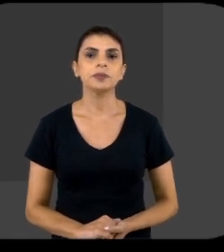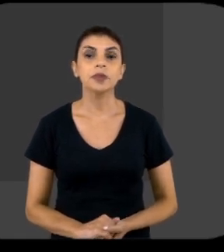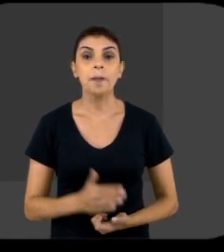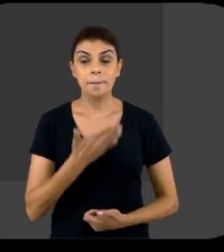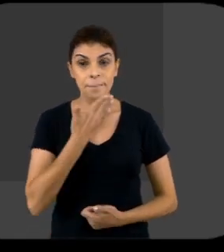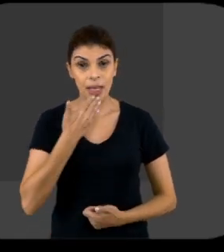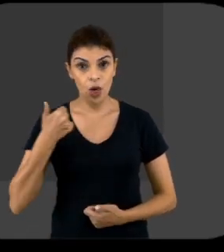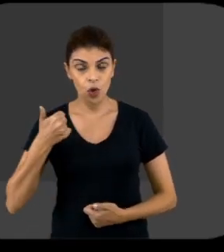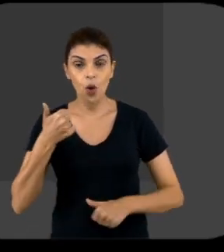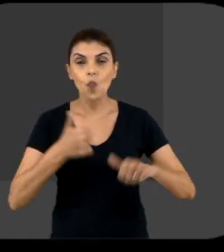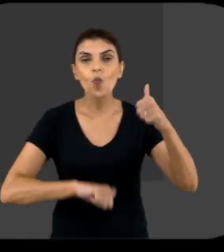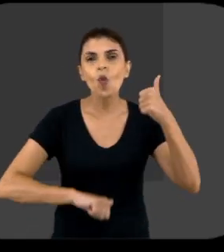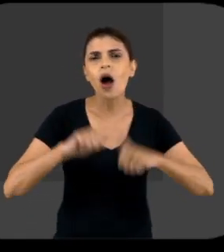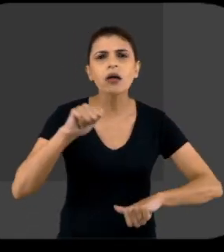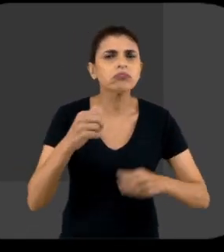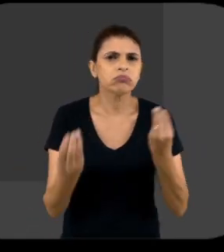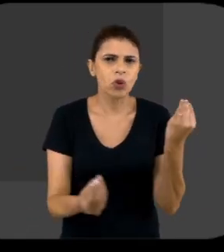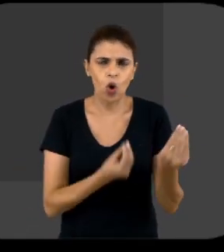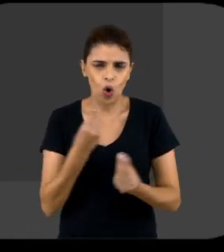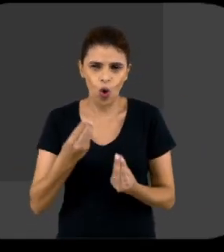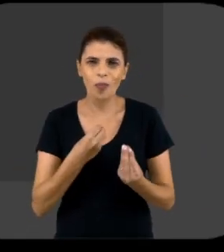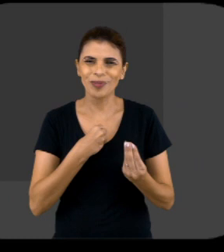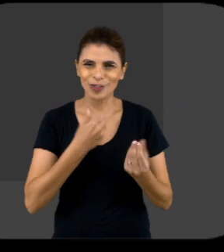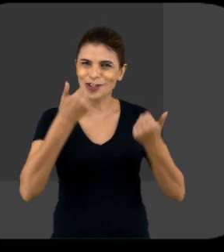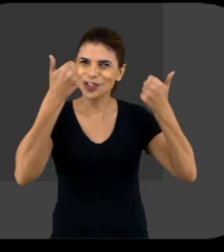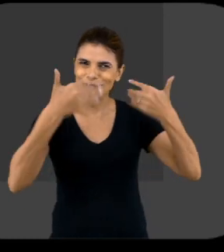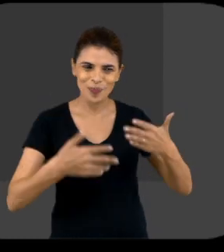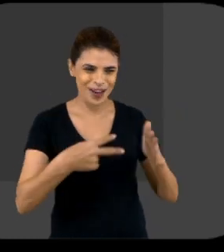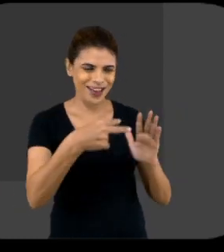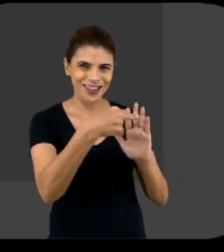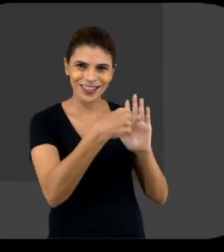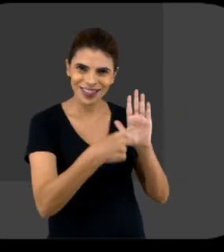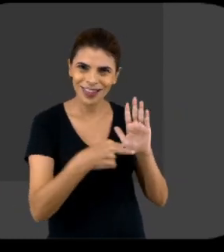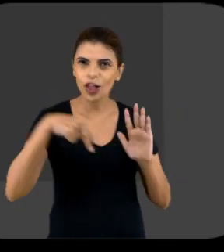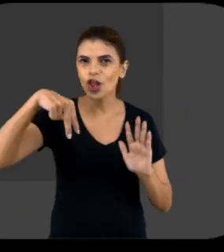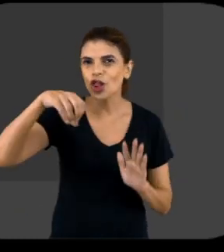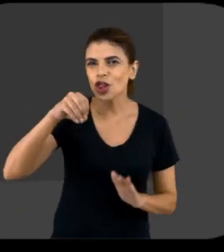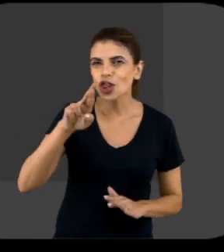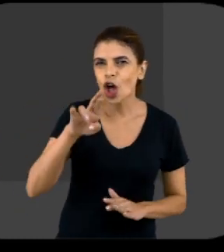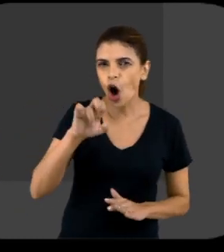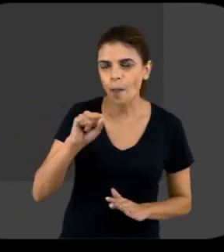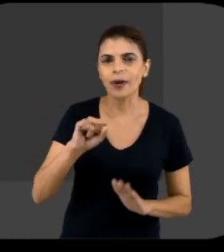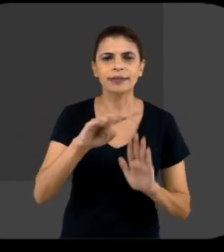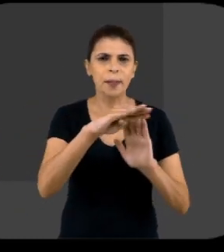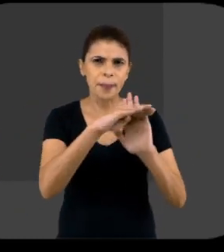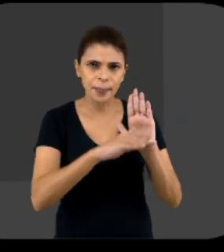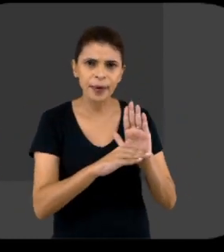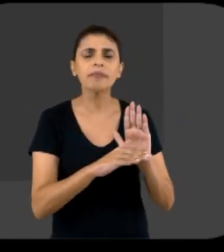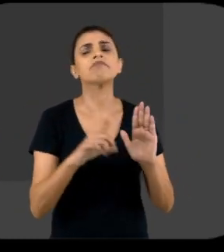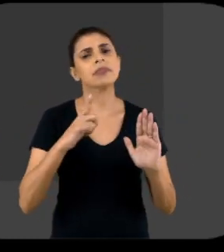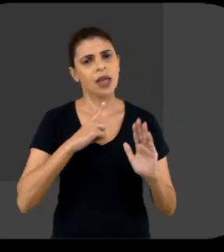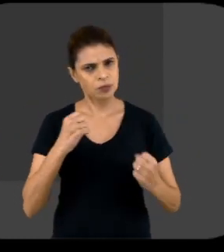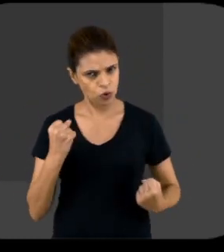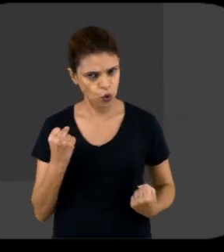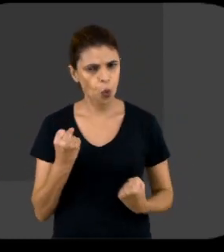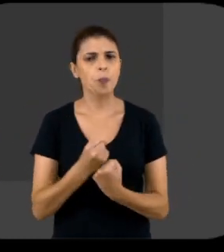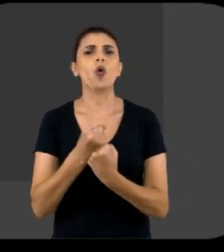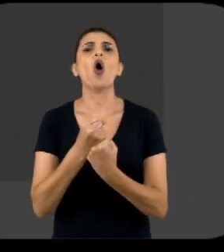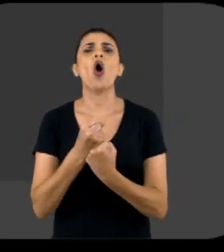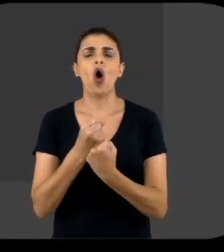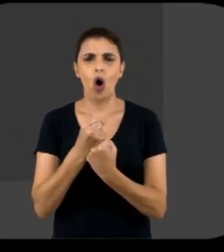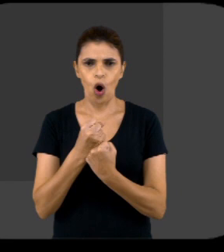A melhoria da qualidade, todas essas normas que eu falei, elas objetivam dar suporte,